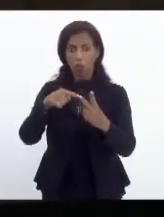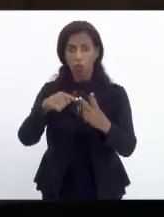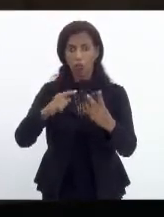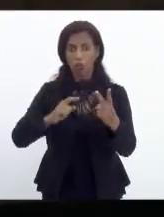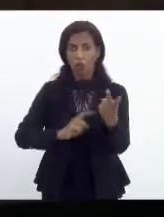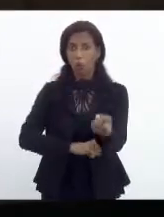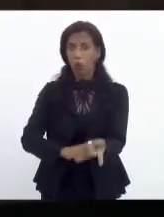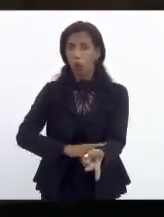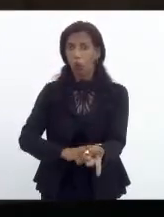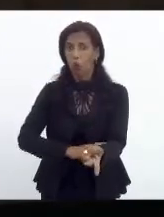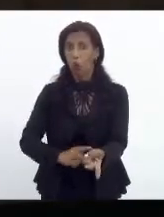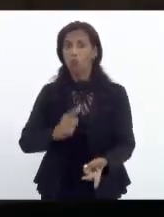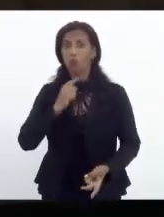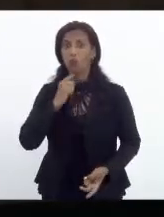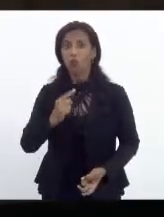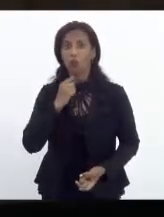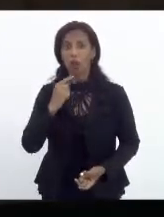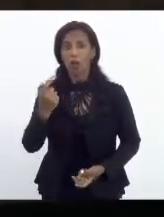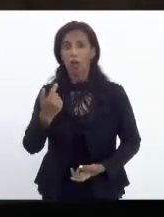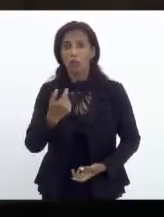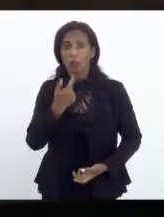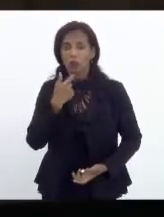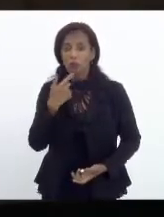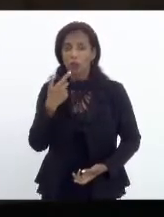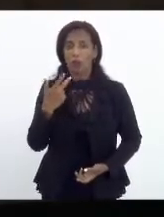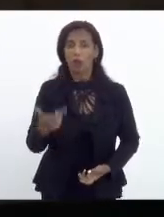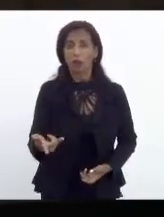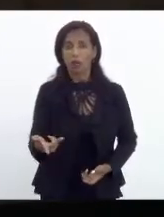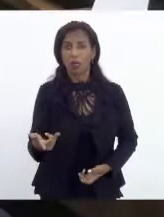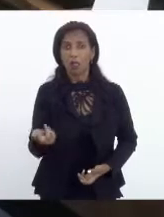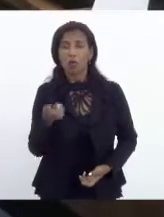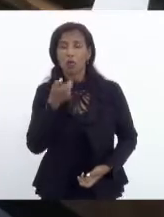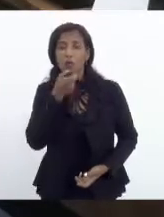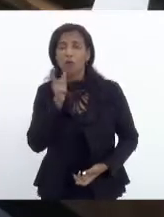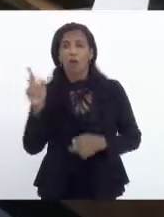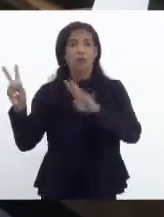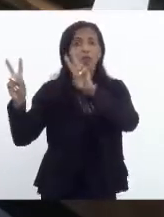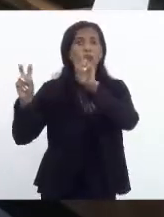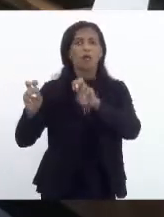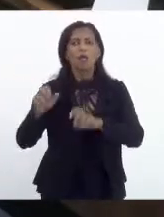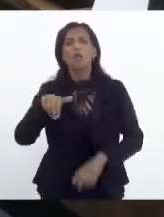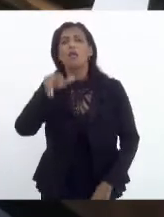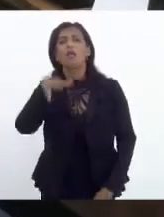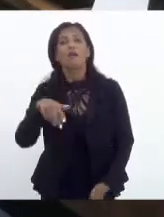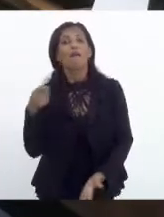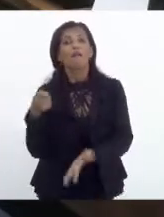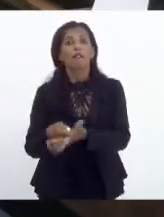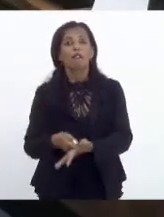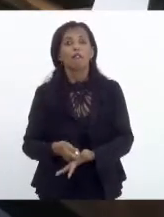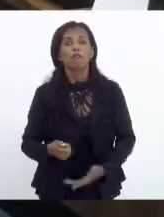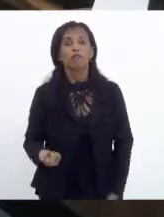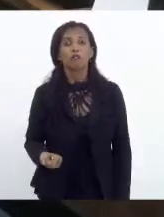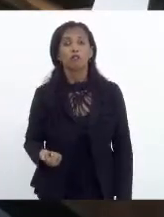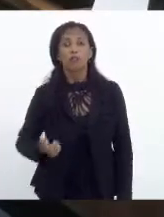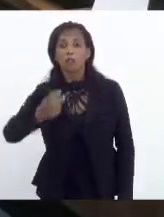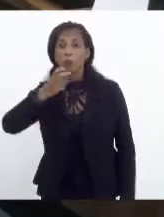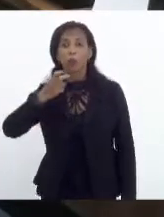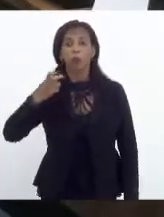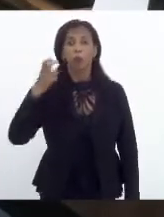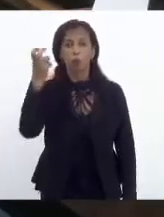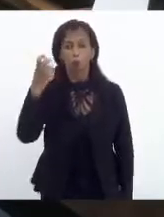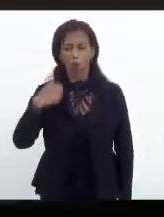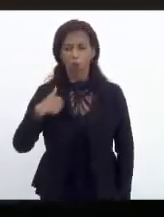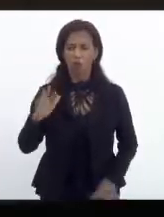exaltaram, duvidaram da minha palavra. Quando eu falei um tema, um deles disse: quem garante? Subiu o tom comigo, eu